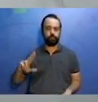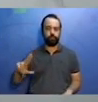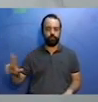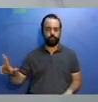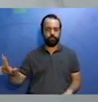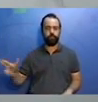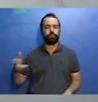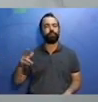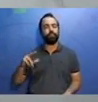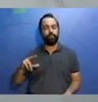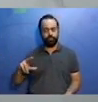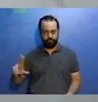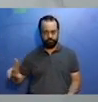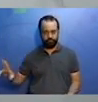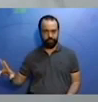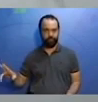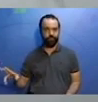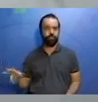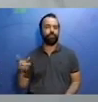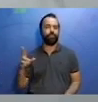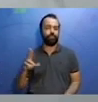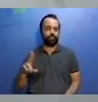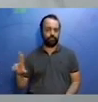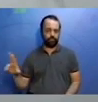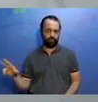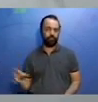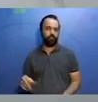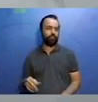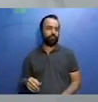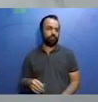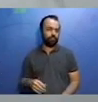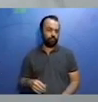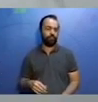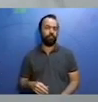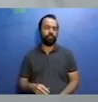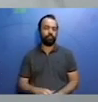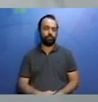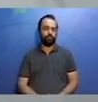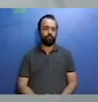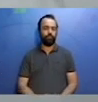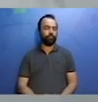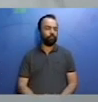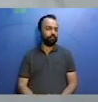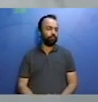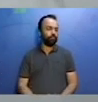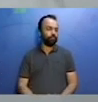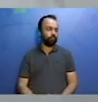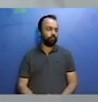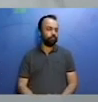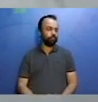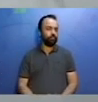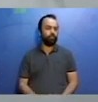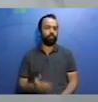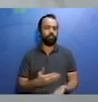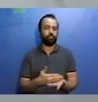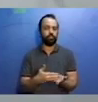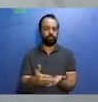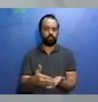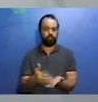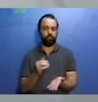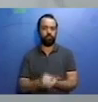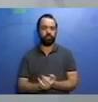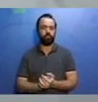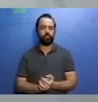fracionada, solidificação fracionada e liquefação fracionada. Nós vamos começar a